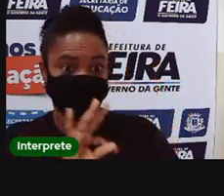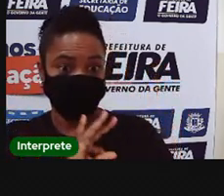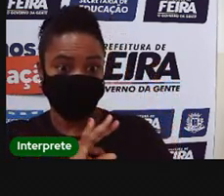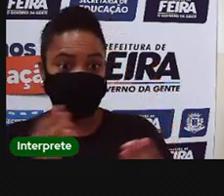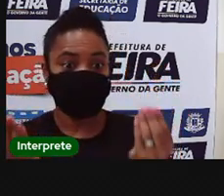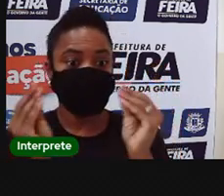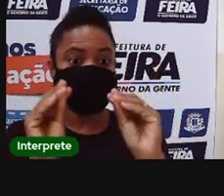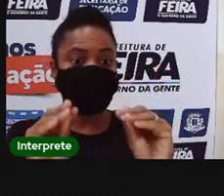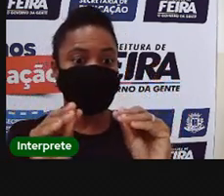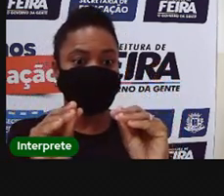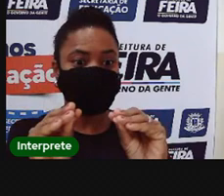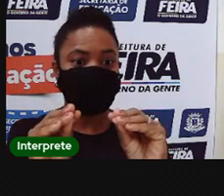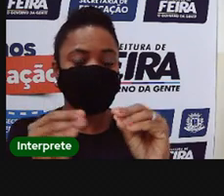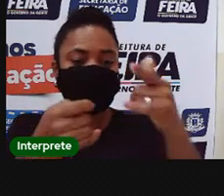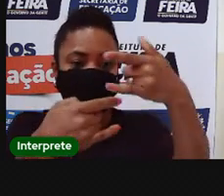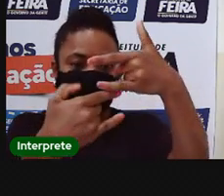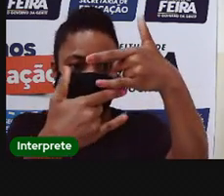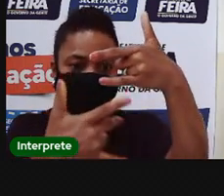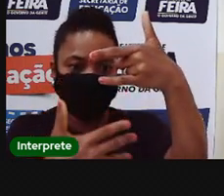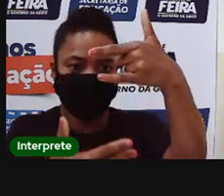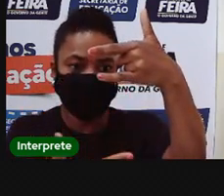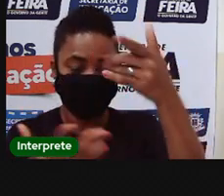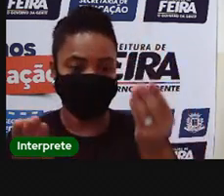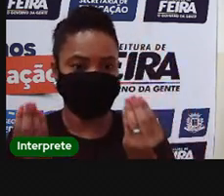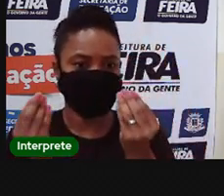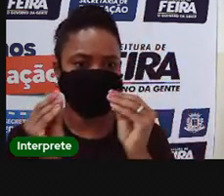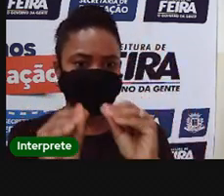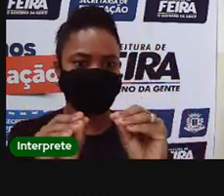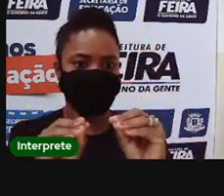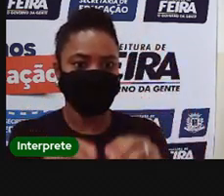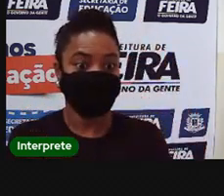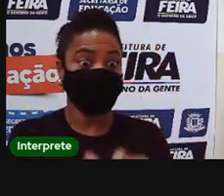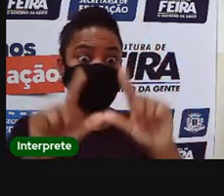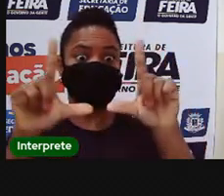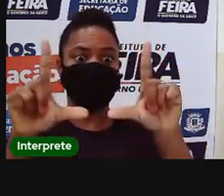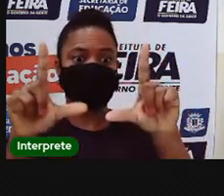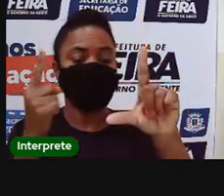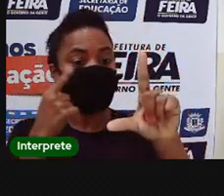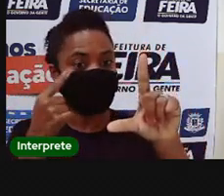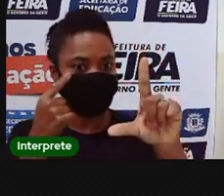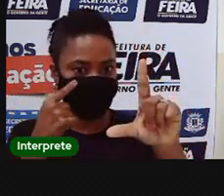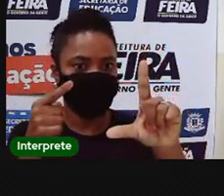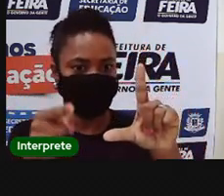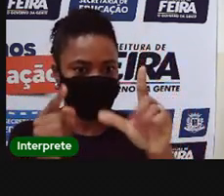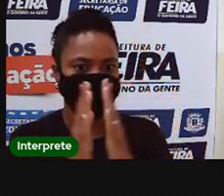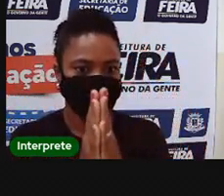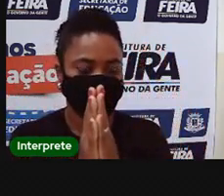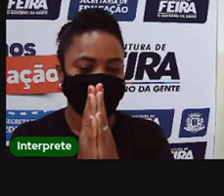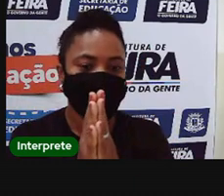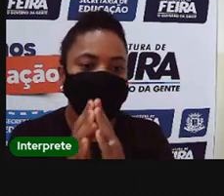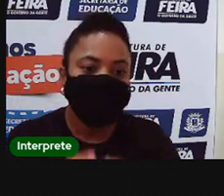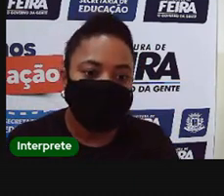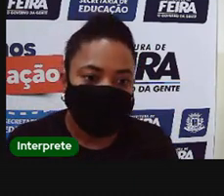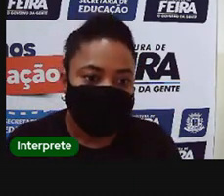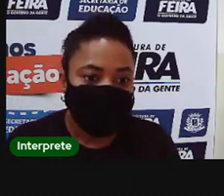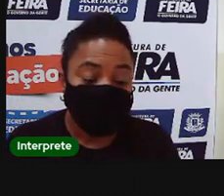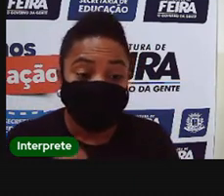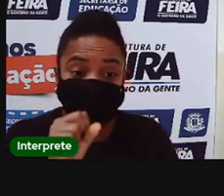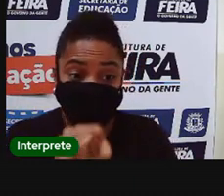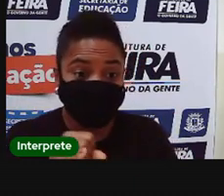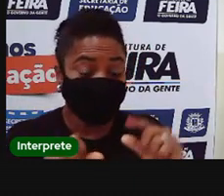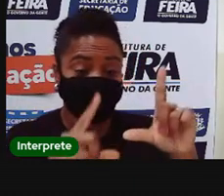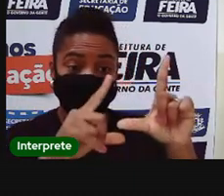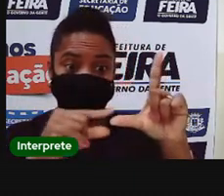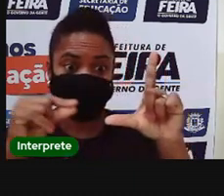como colocar fixo no Nutec esse link do Mente? Coloca aí para mim, por favor. E quem não conseguir acessar por